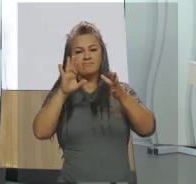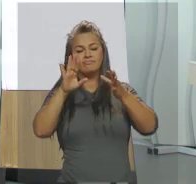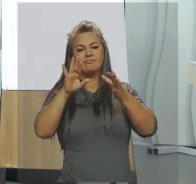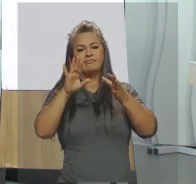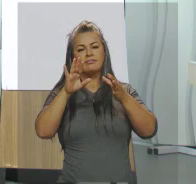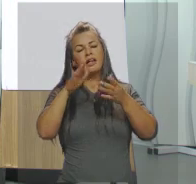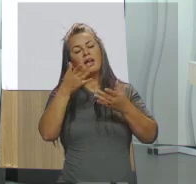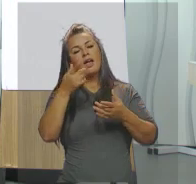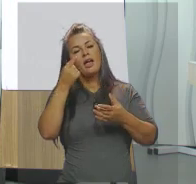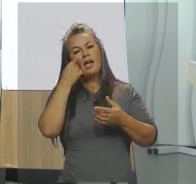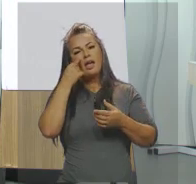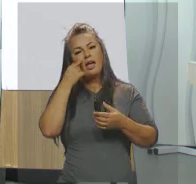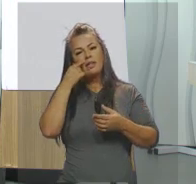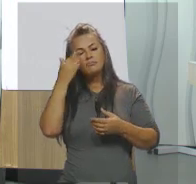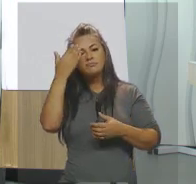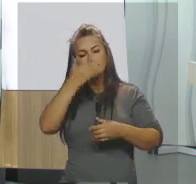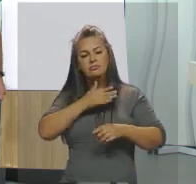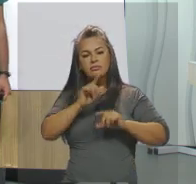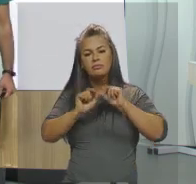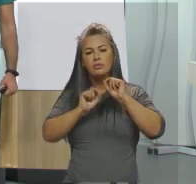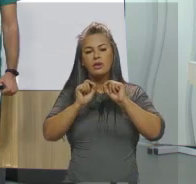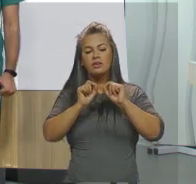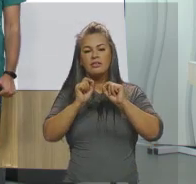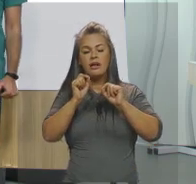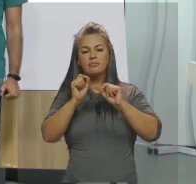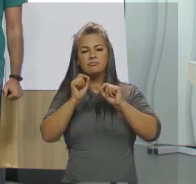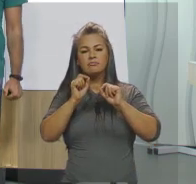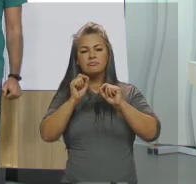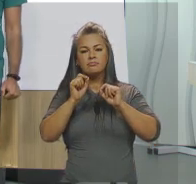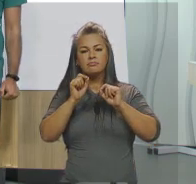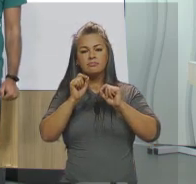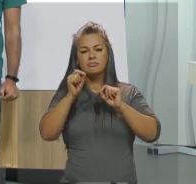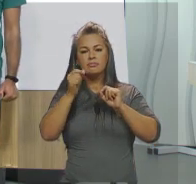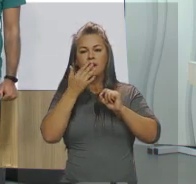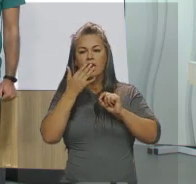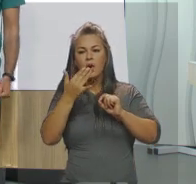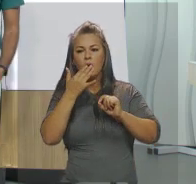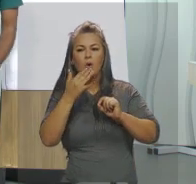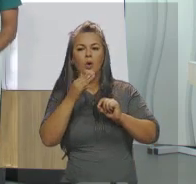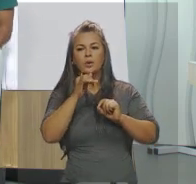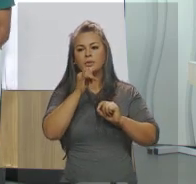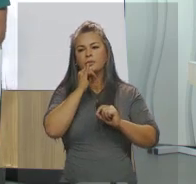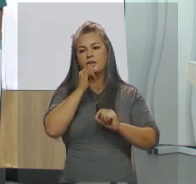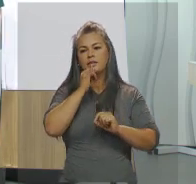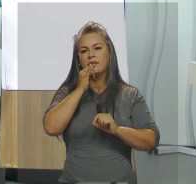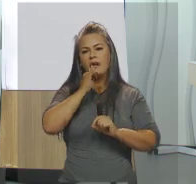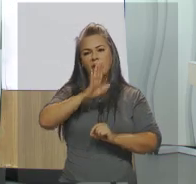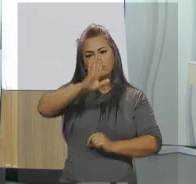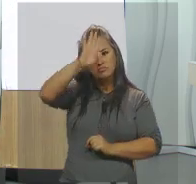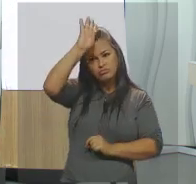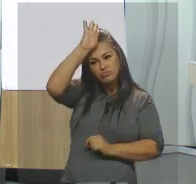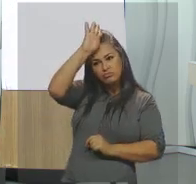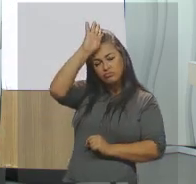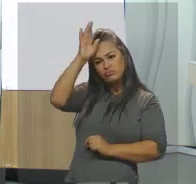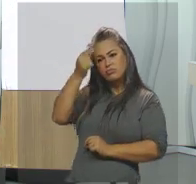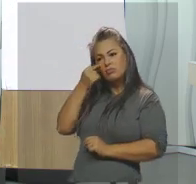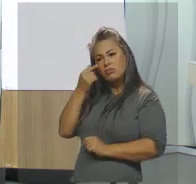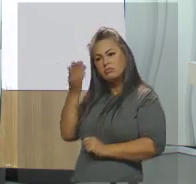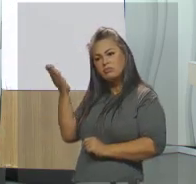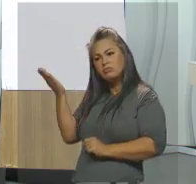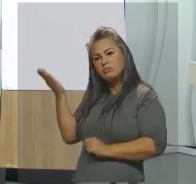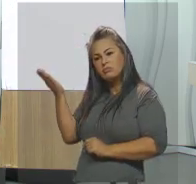o caso, então, da determinação da cor da penagem das galinhas, em alguns galináceos, que pode ser